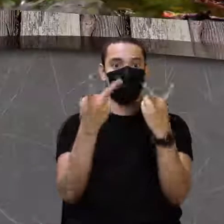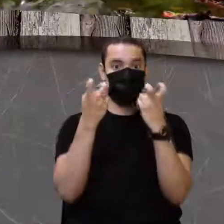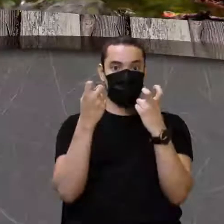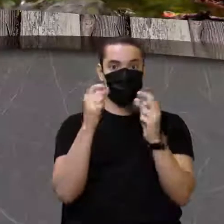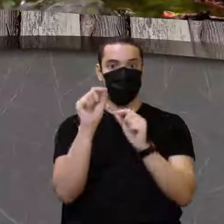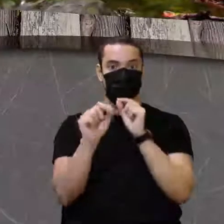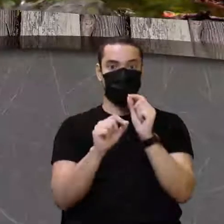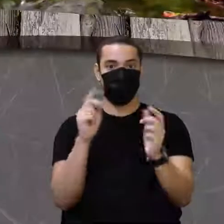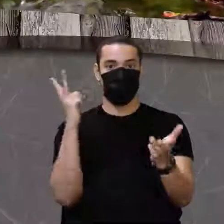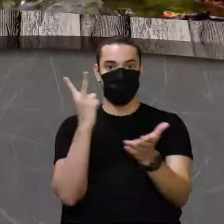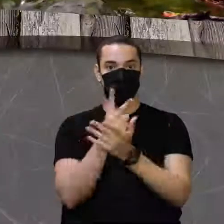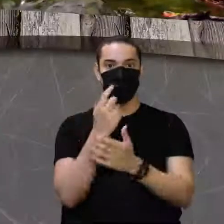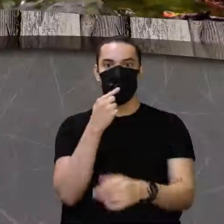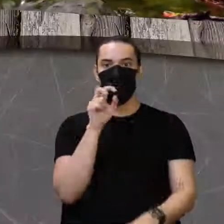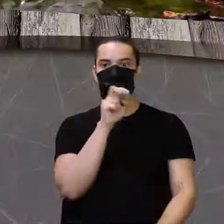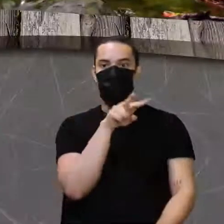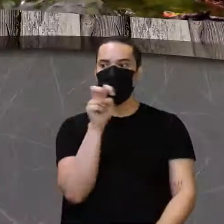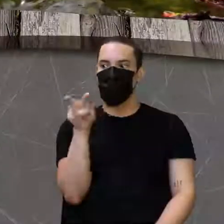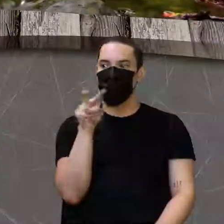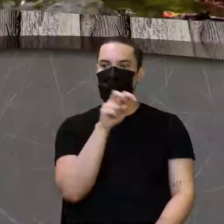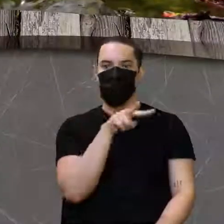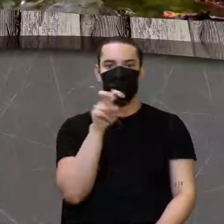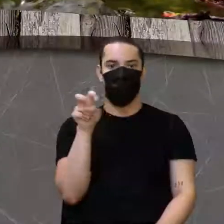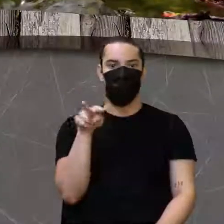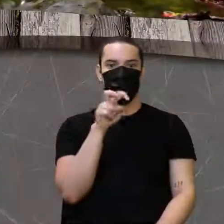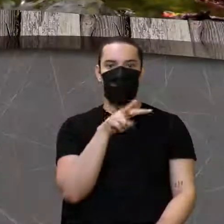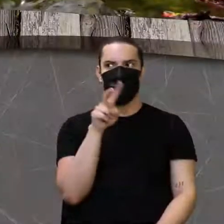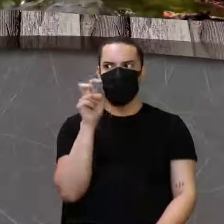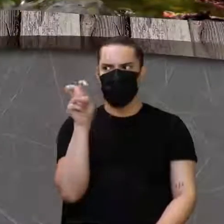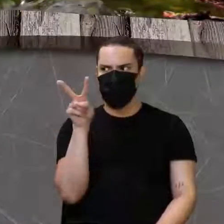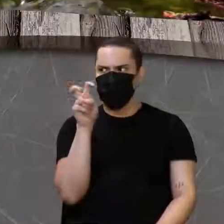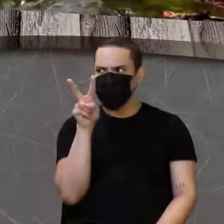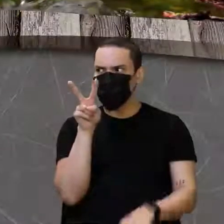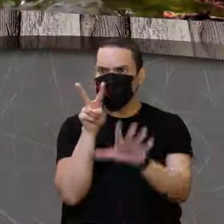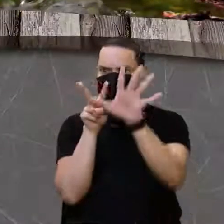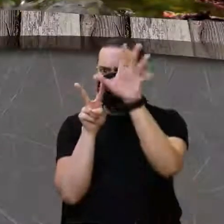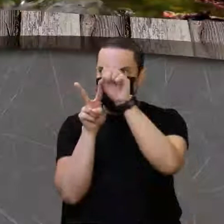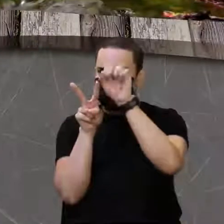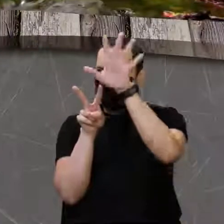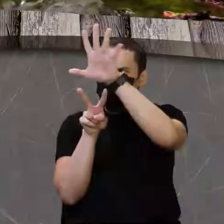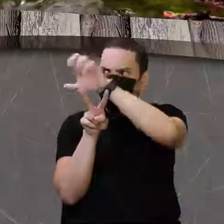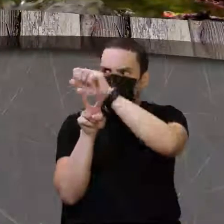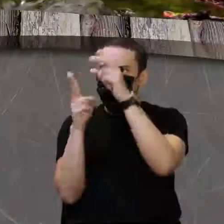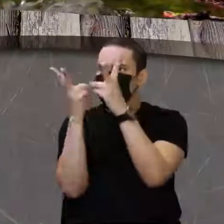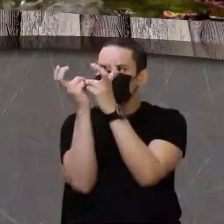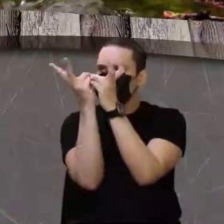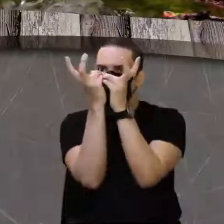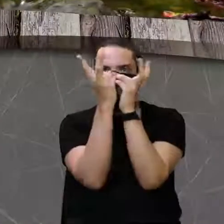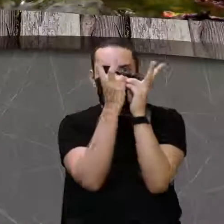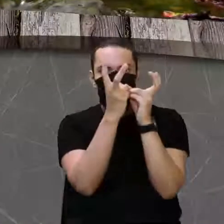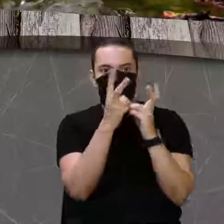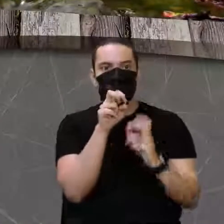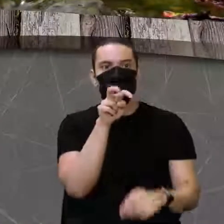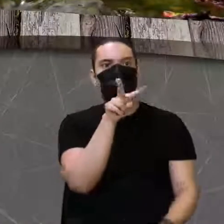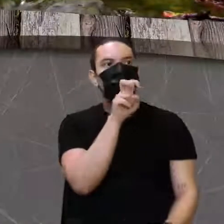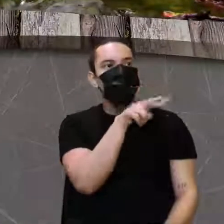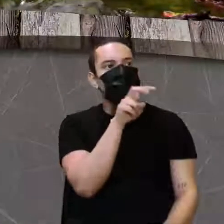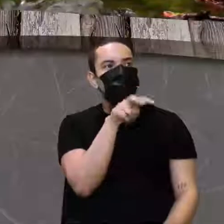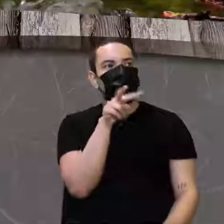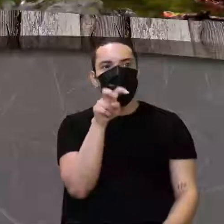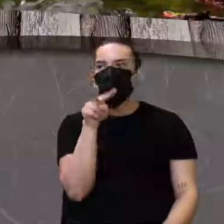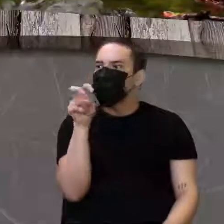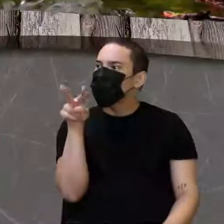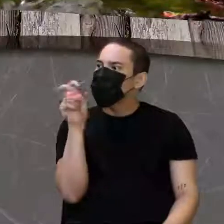através das linguinhas, né? Elas usam quimiorreceptores. Então, quando elas botam aquelas linguinhas bifurcadas para fora, elas estão